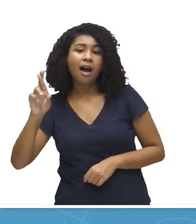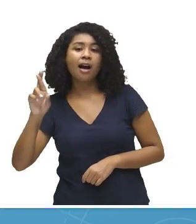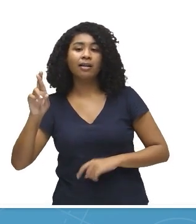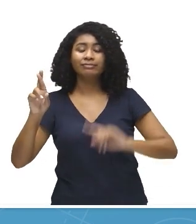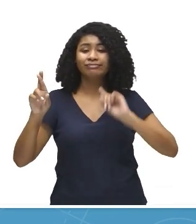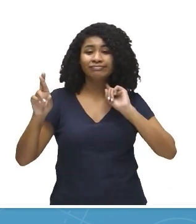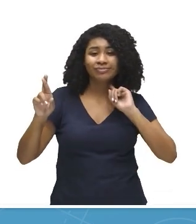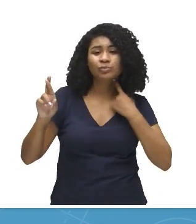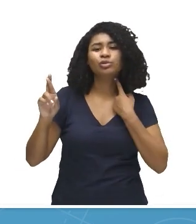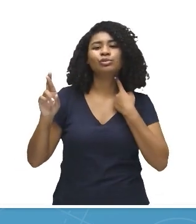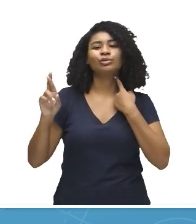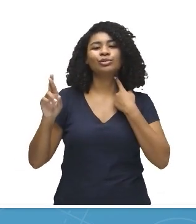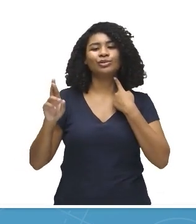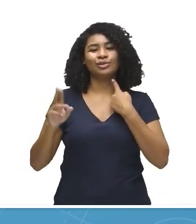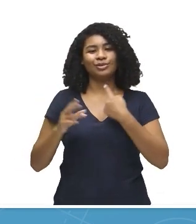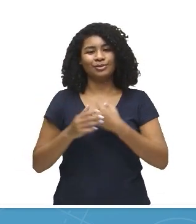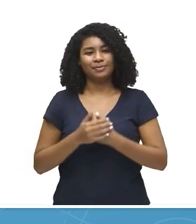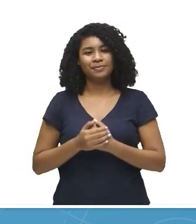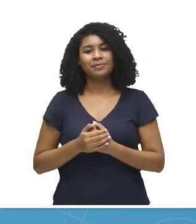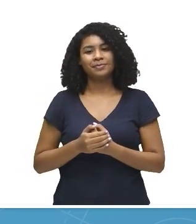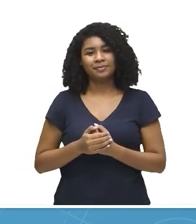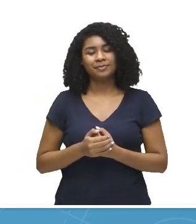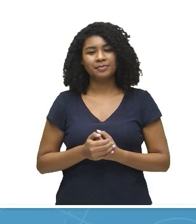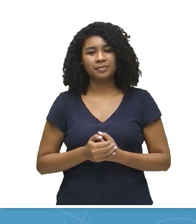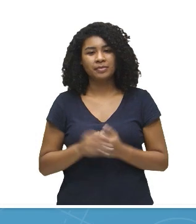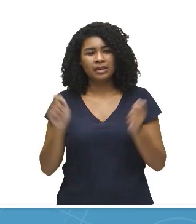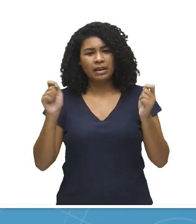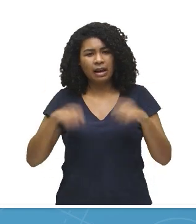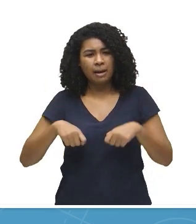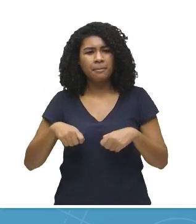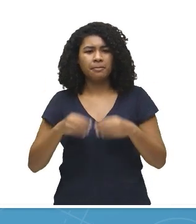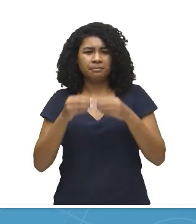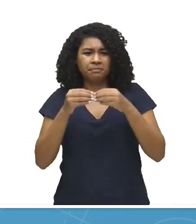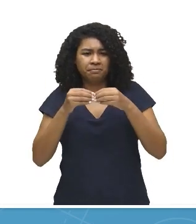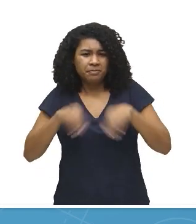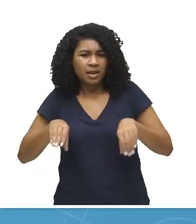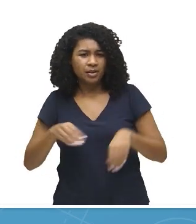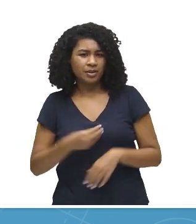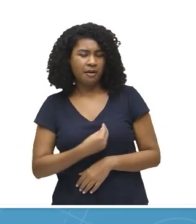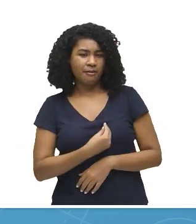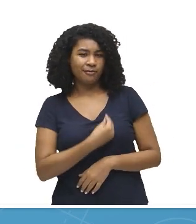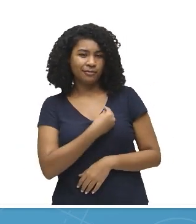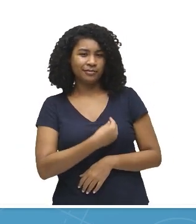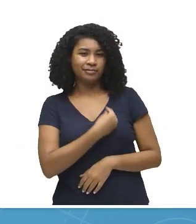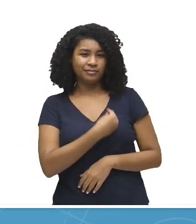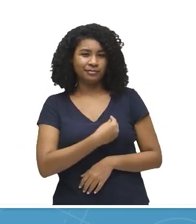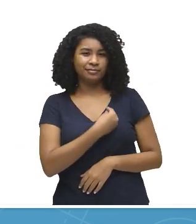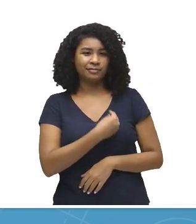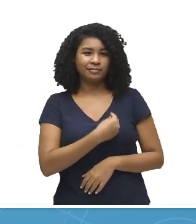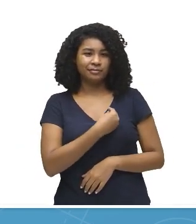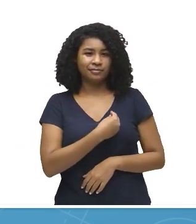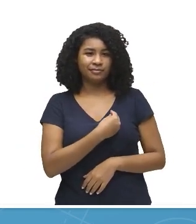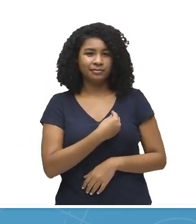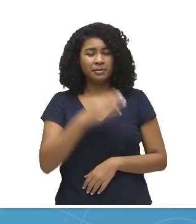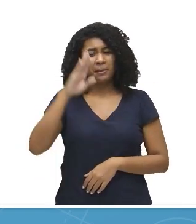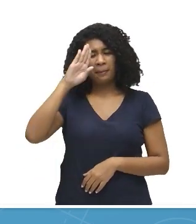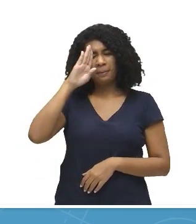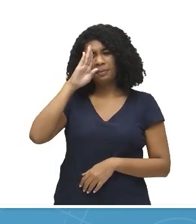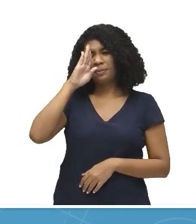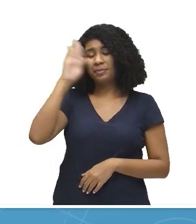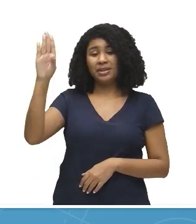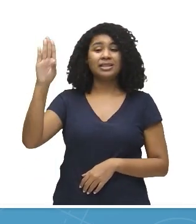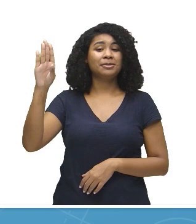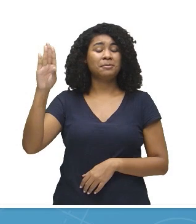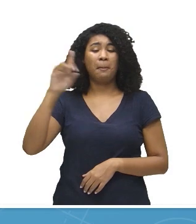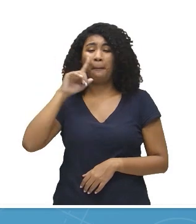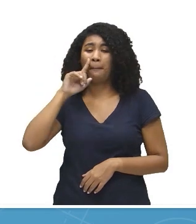esses gases, né? Que são gases tóxicos. Principalmente, olha, aqui o gás carbônico. Então, quando